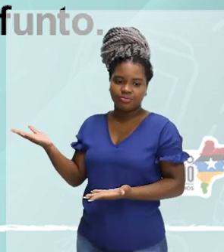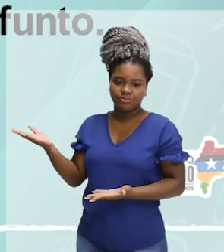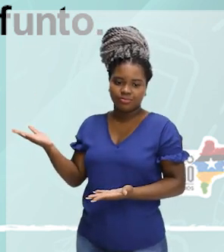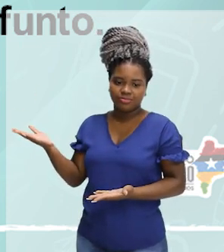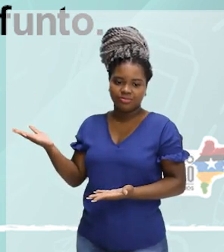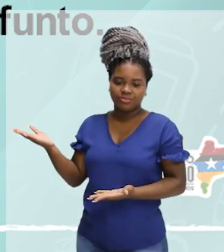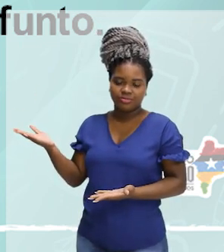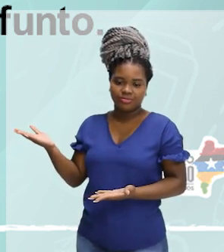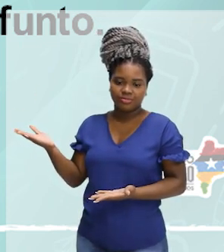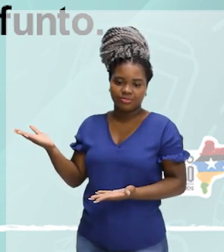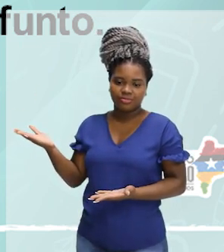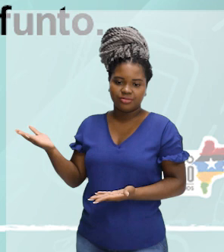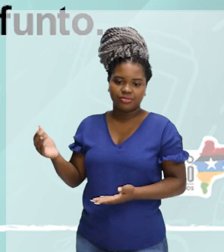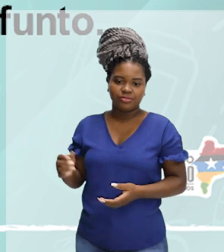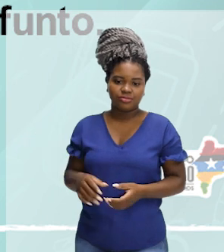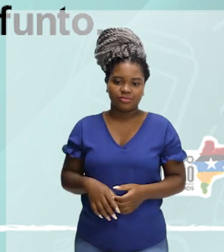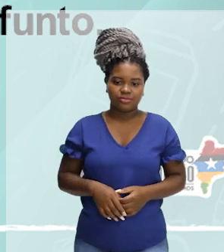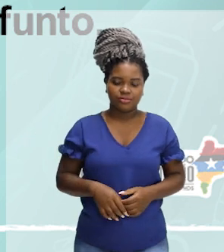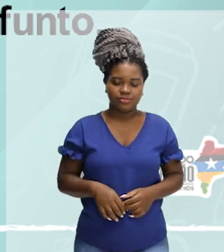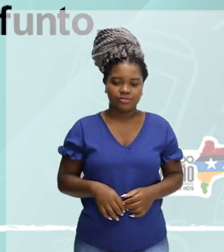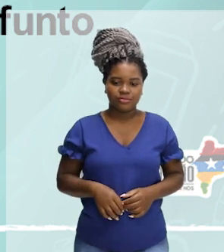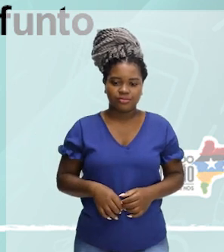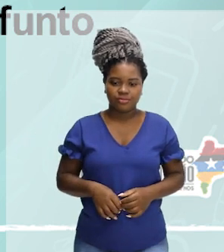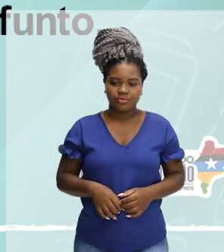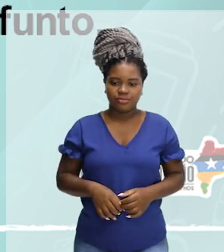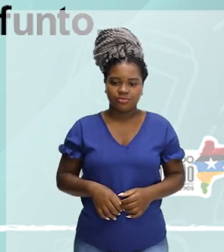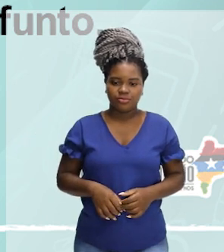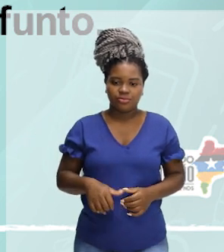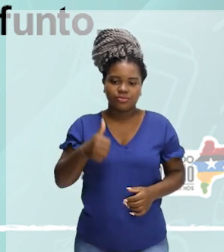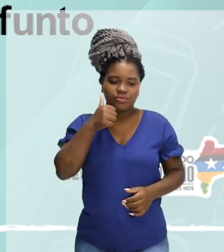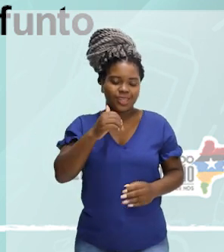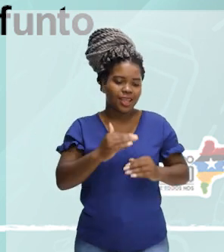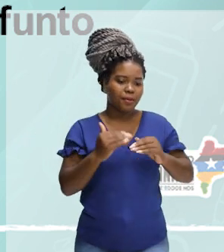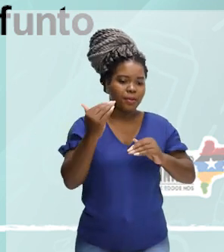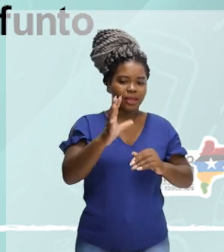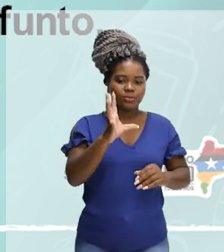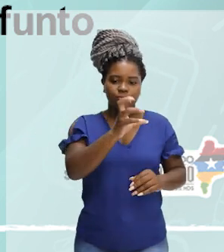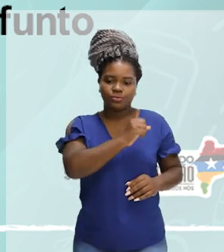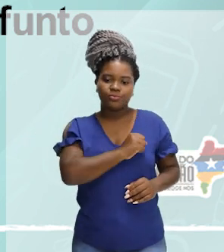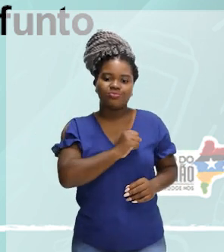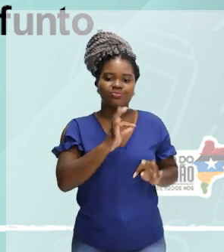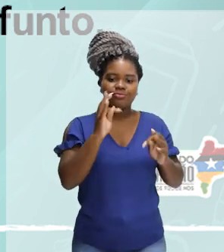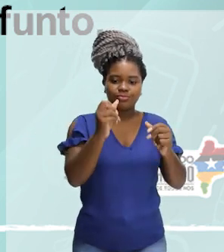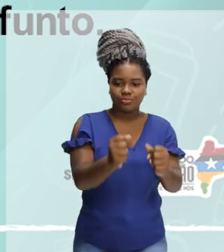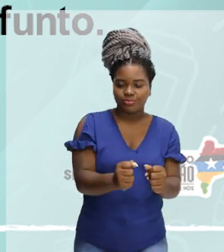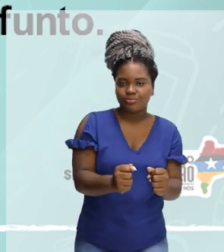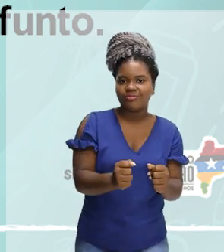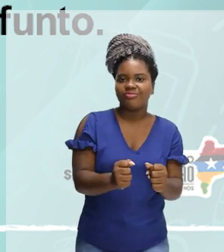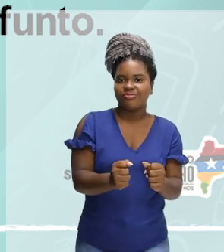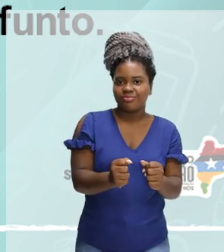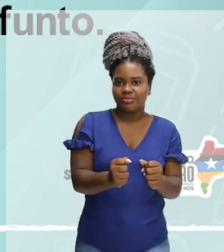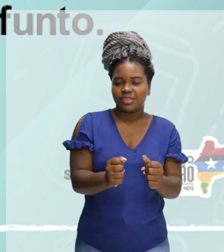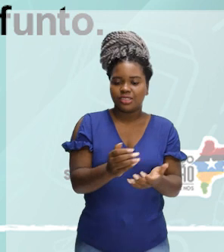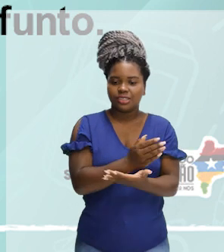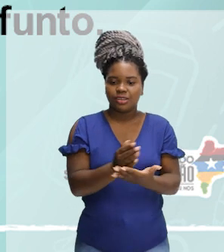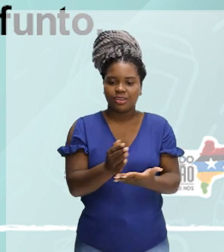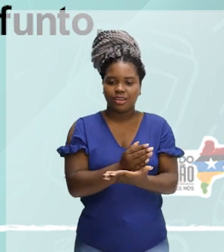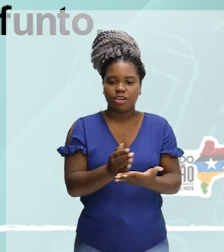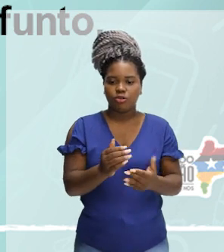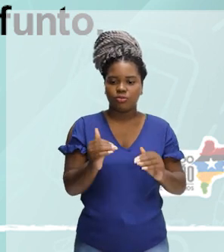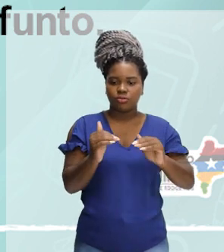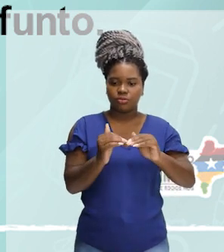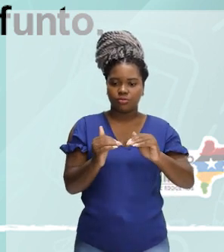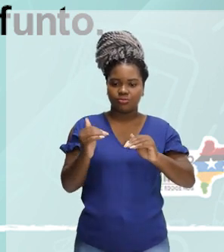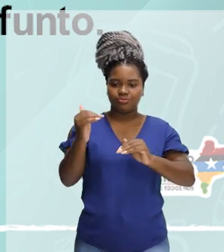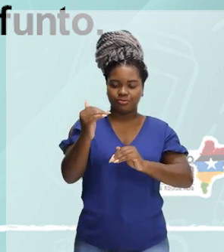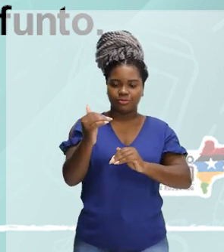niño más amado de todo el mundo. Martim é o menino mais amado de todo o mundo. Então, alguns superlativos não